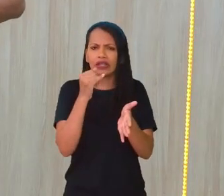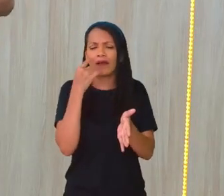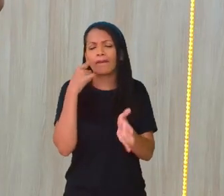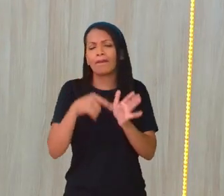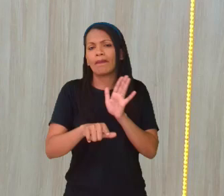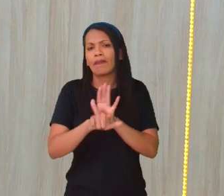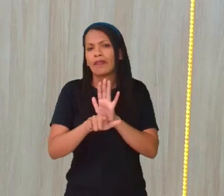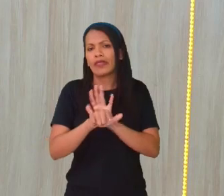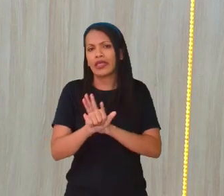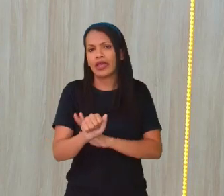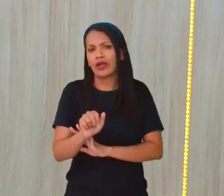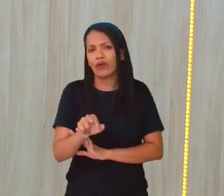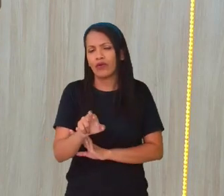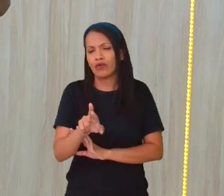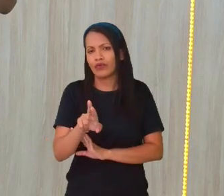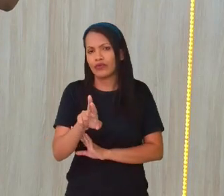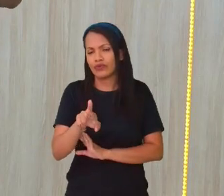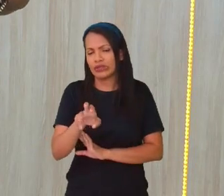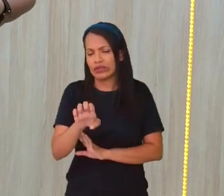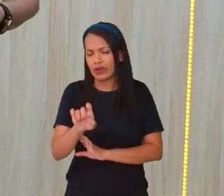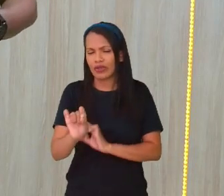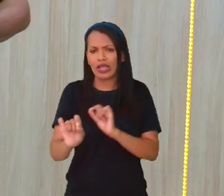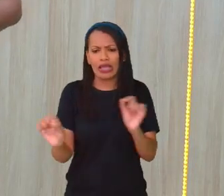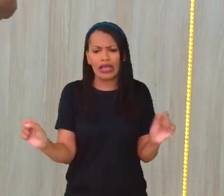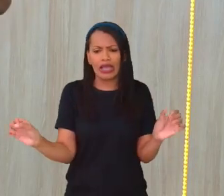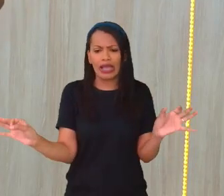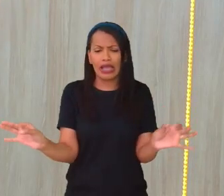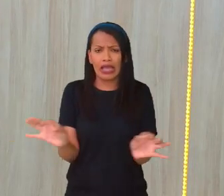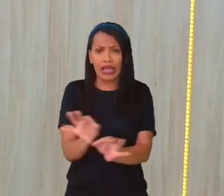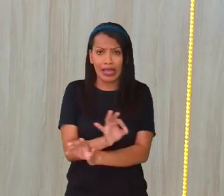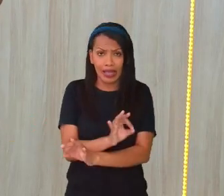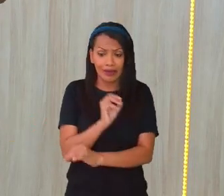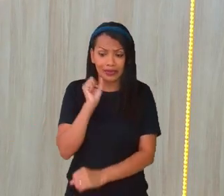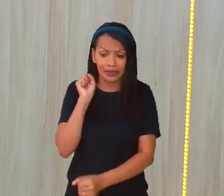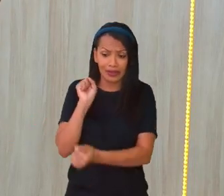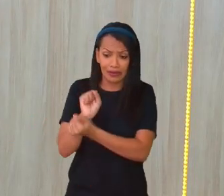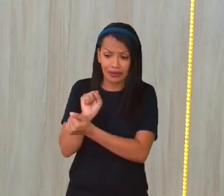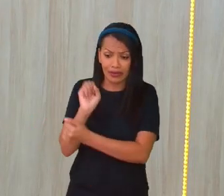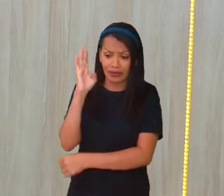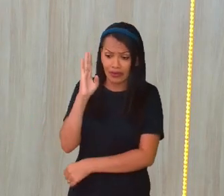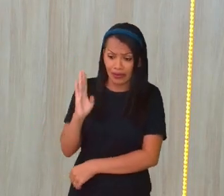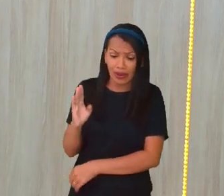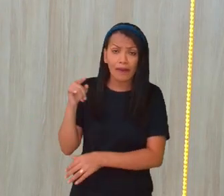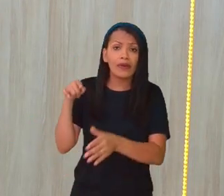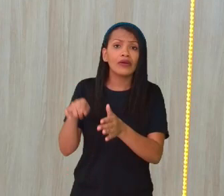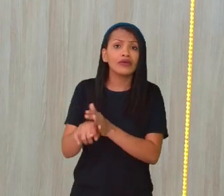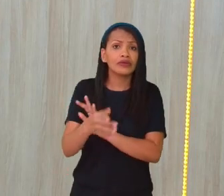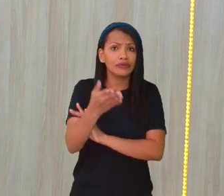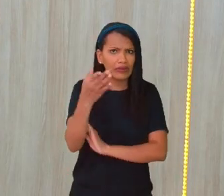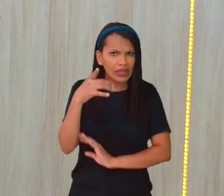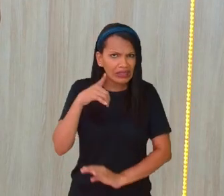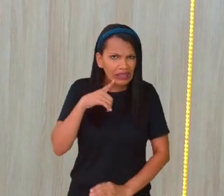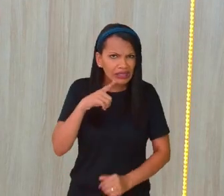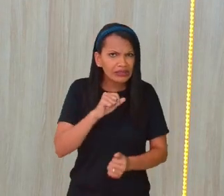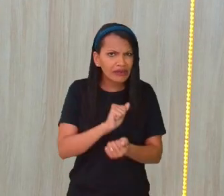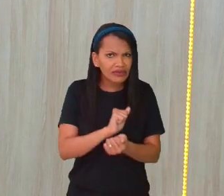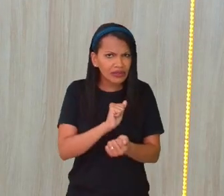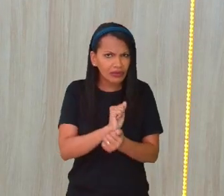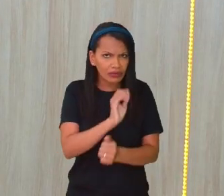no Brasil ou qualquer forma análoga, ou seja, parecida. Aí eu pergunto a você, existe escravidão no